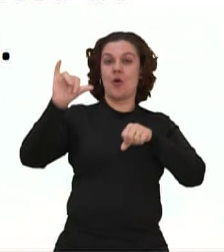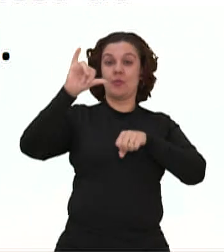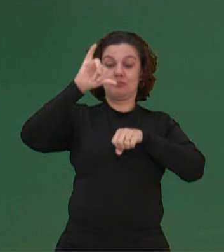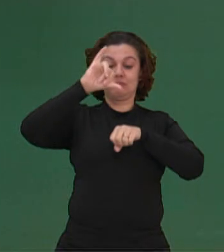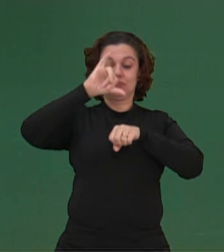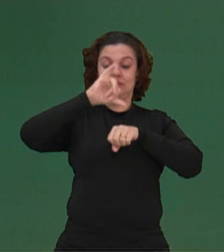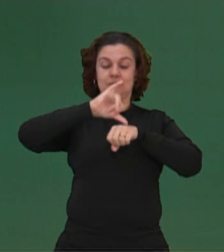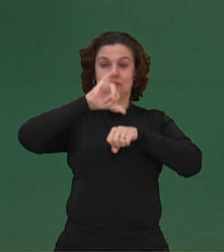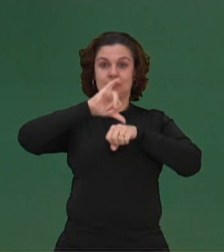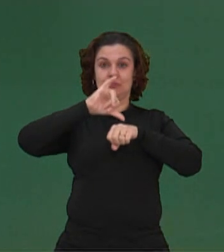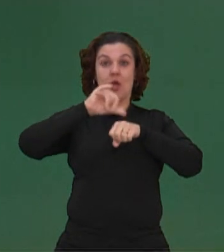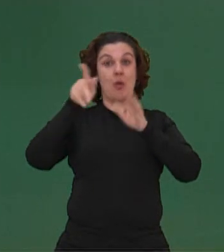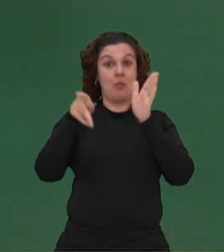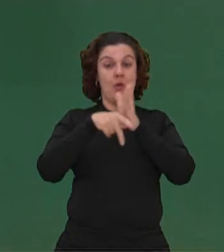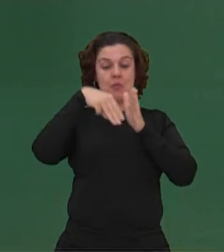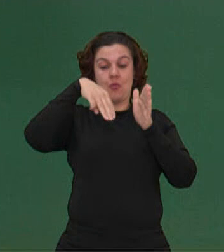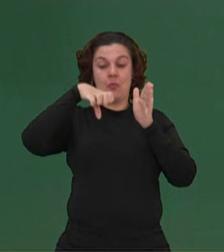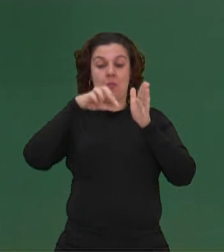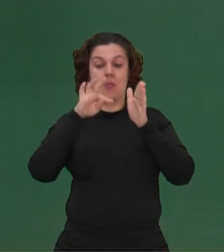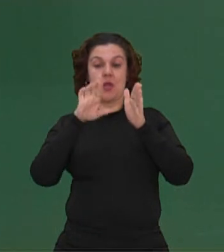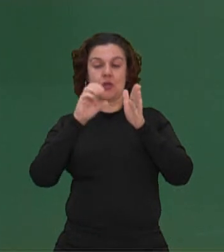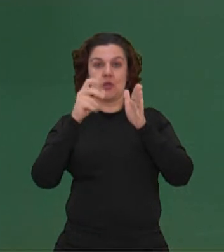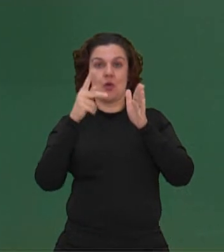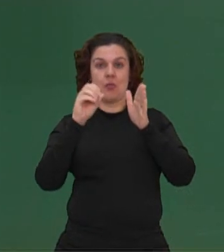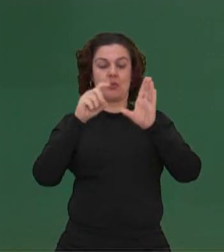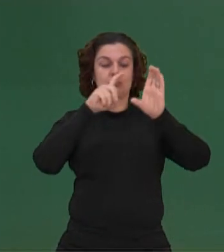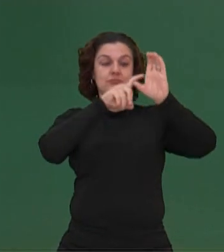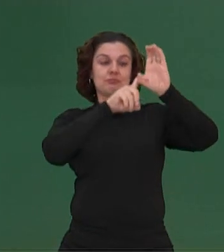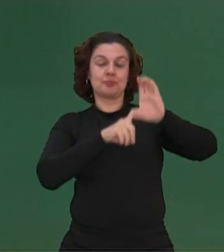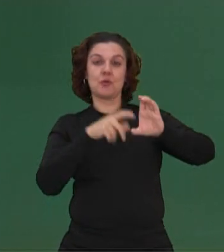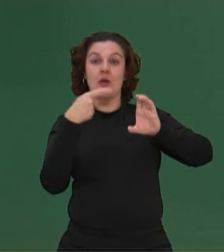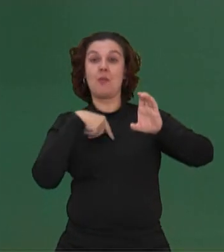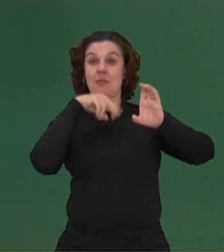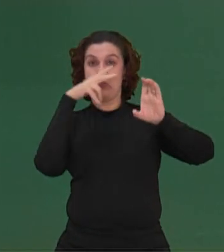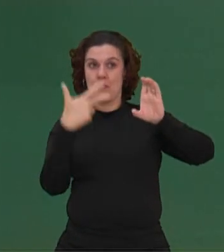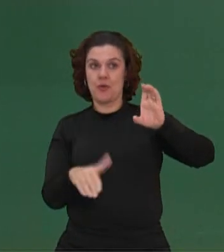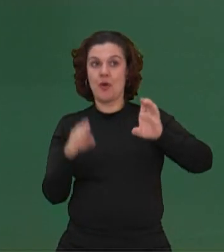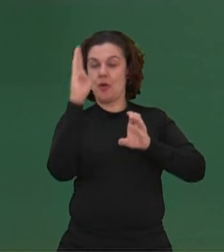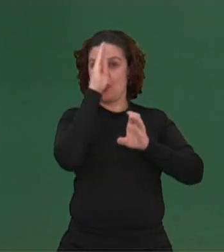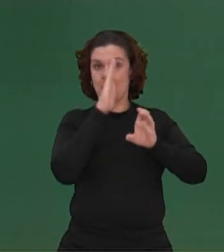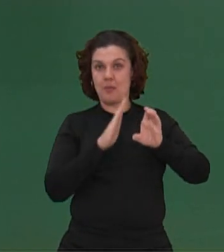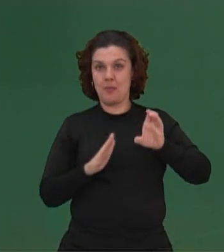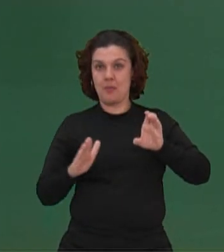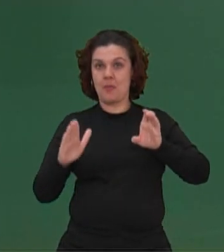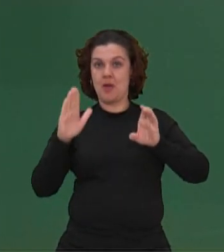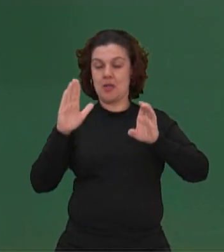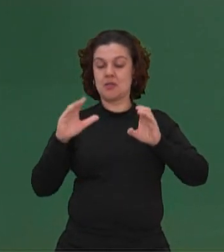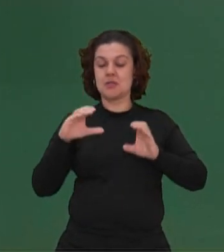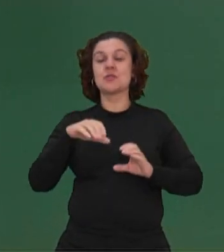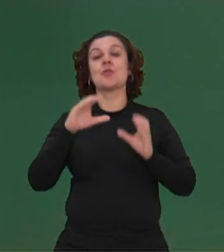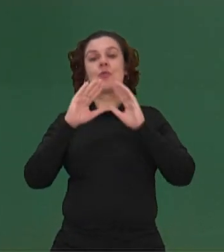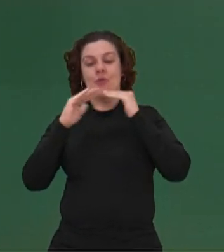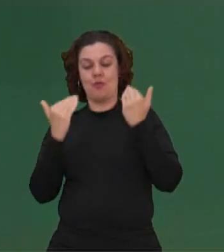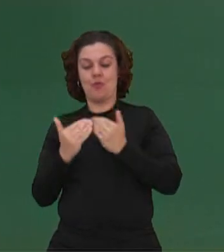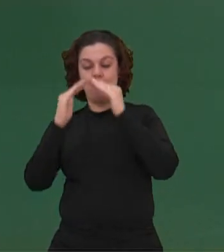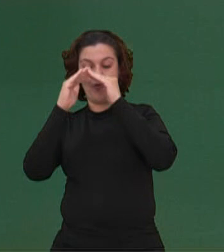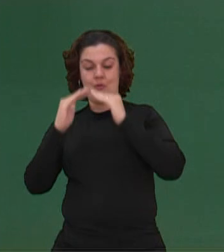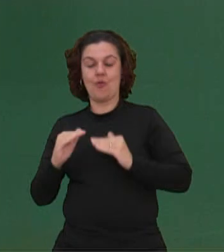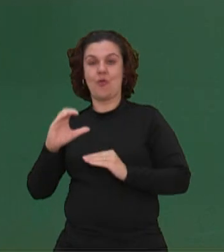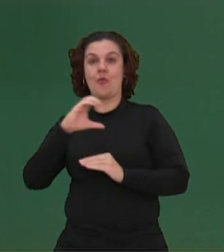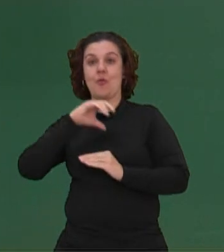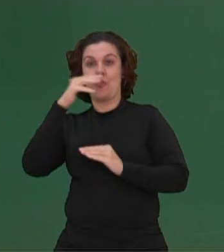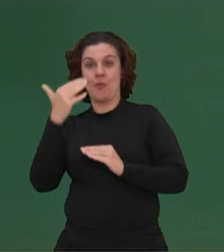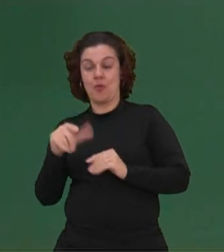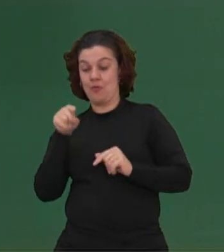no caso do Brasil, era Portugal, e o Brasil que era a colônia. Então, a relação da metrópole e da colônia,